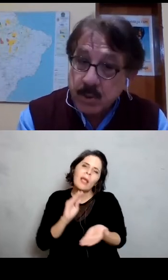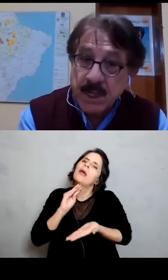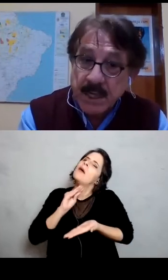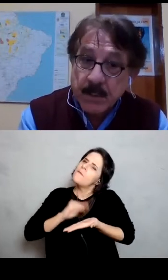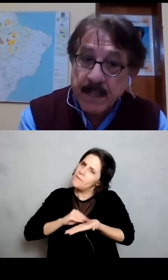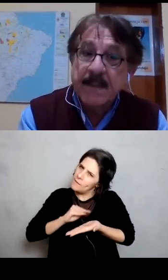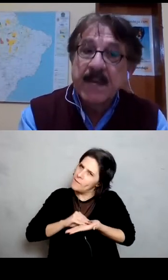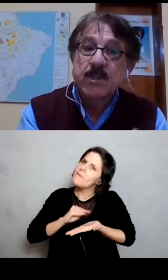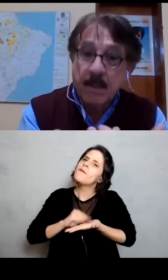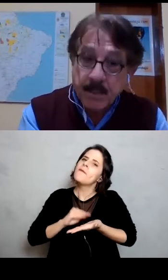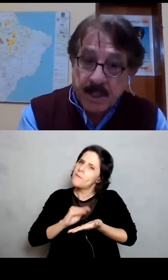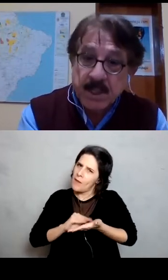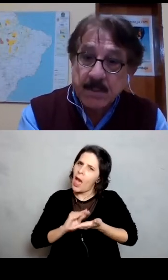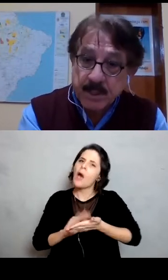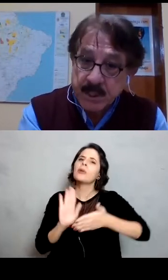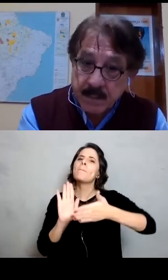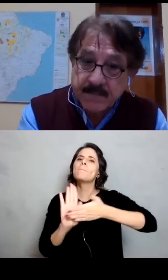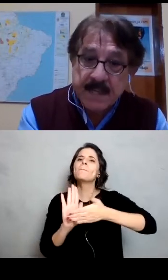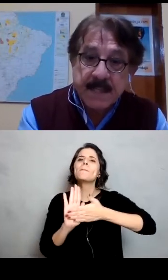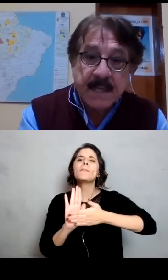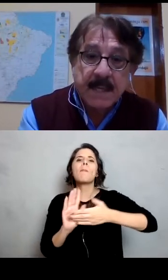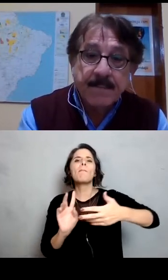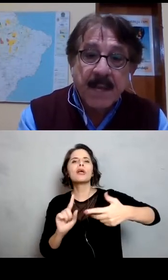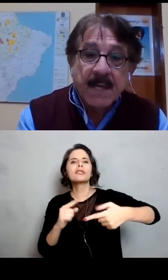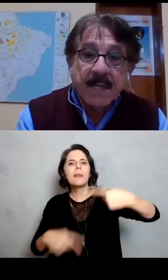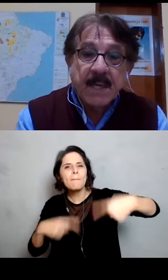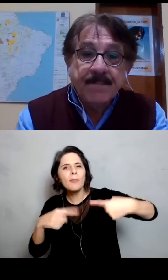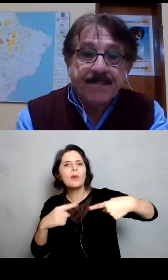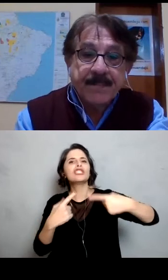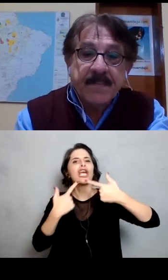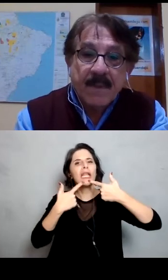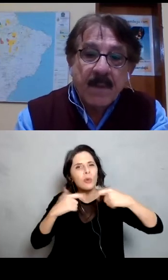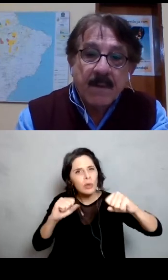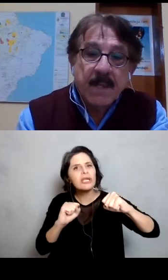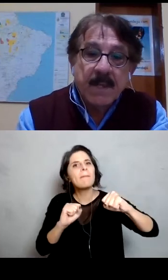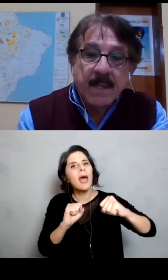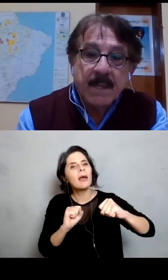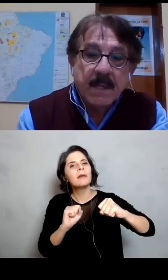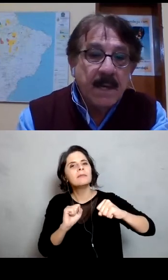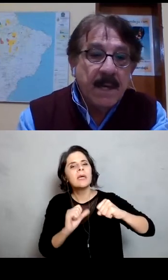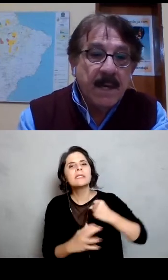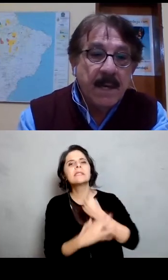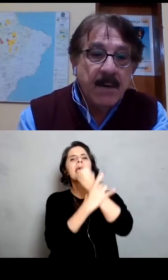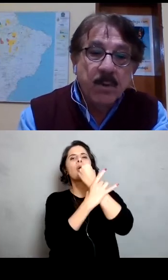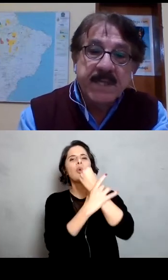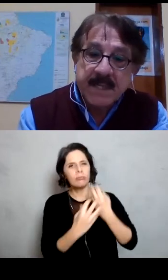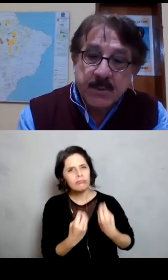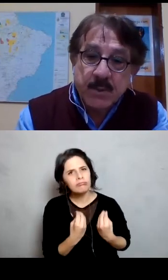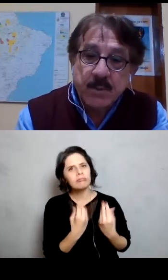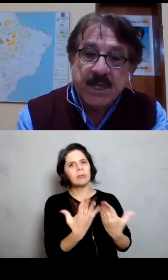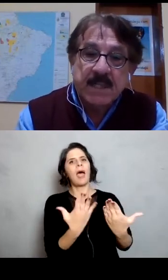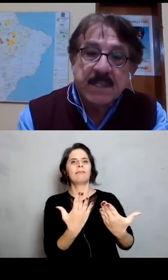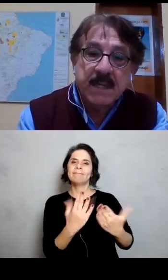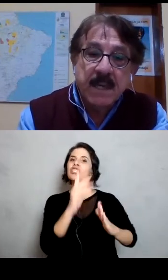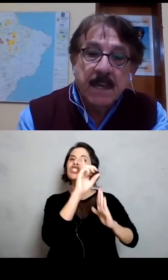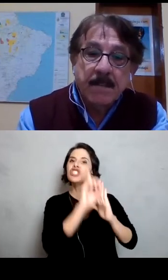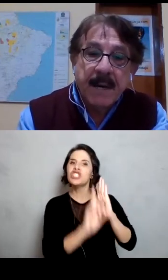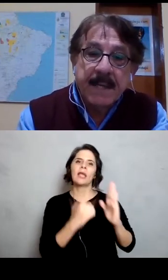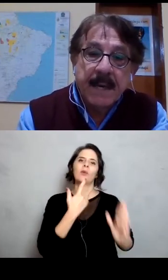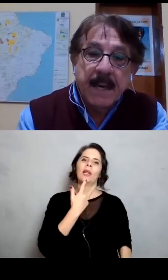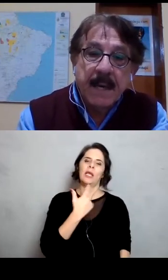originário, o povo indígena é o dono, o primeiro desse país e tal, mas ele está